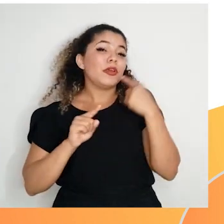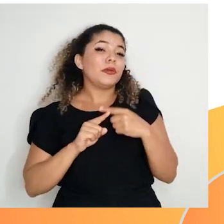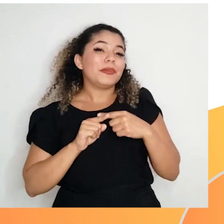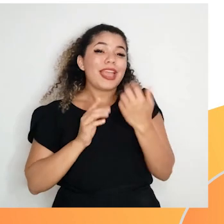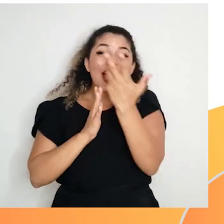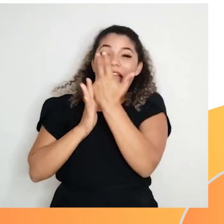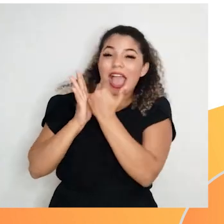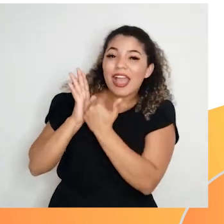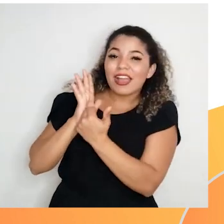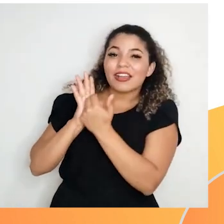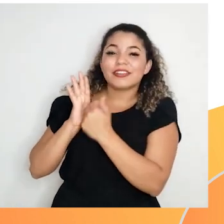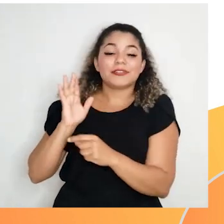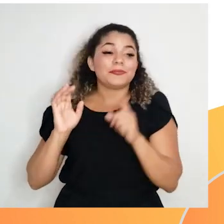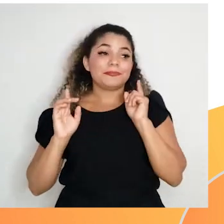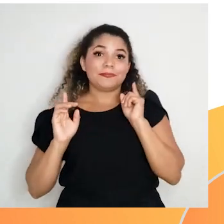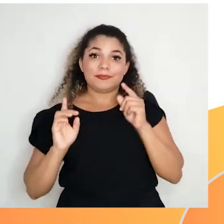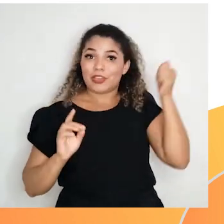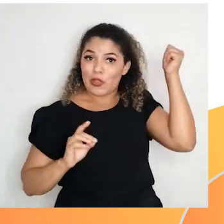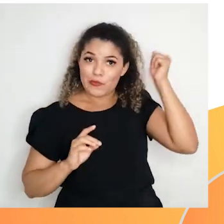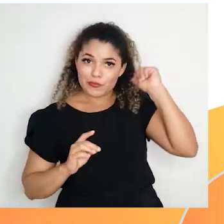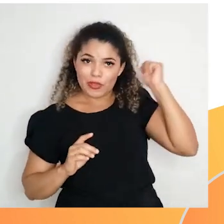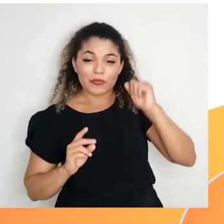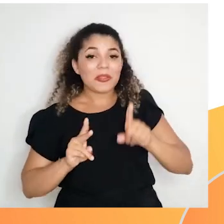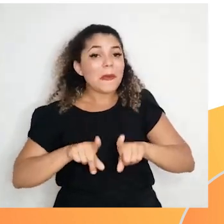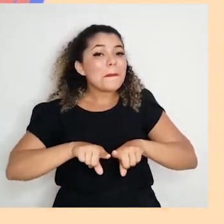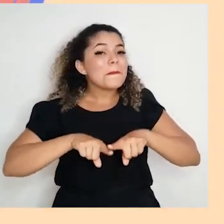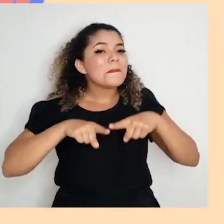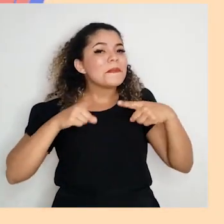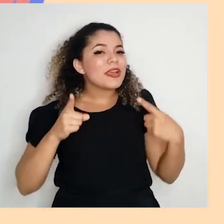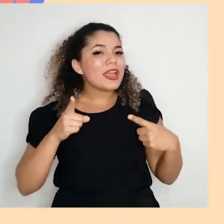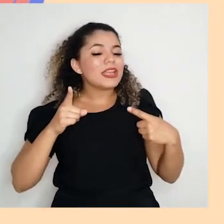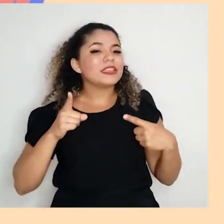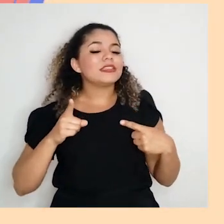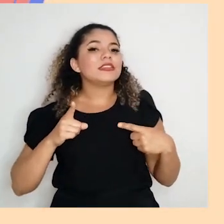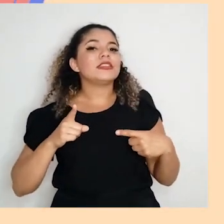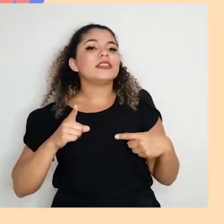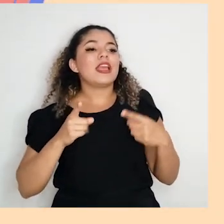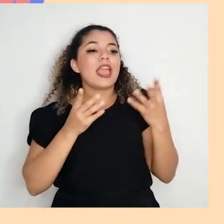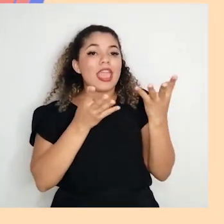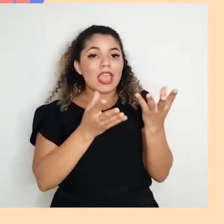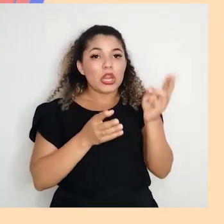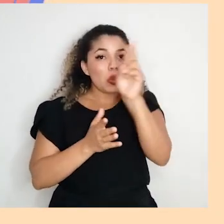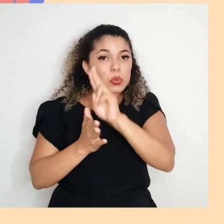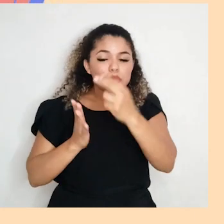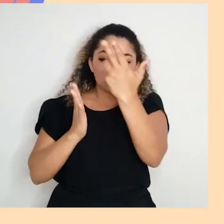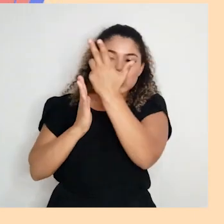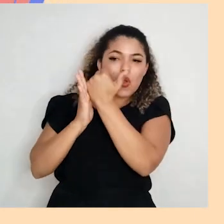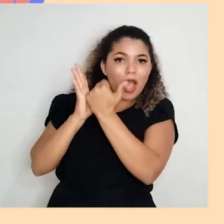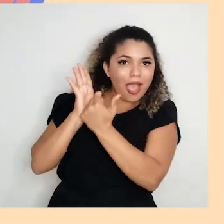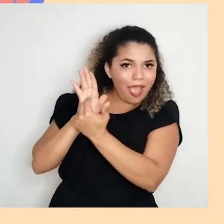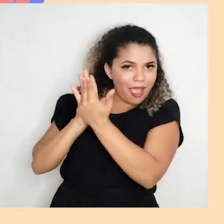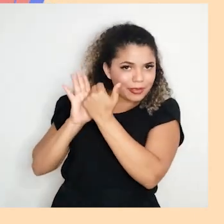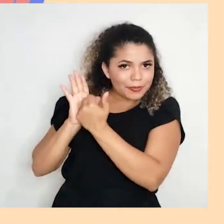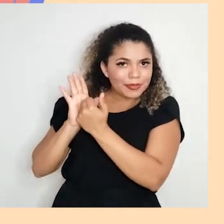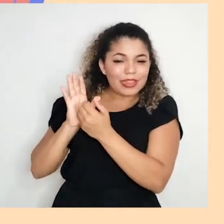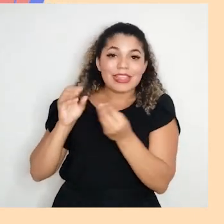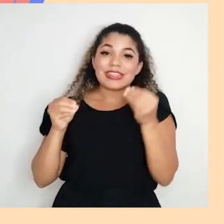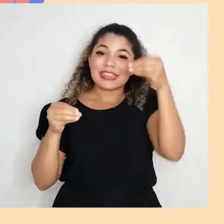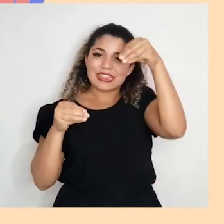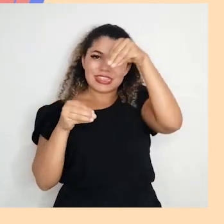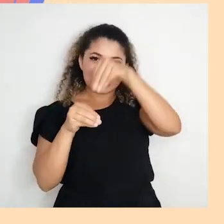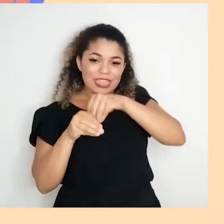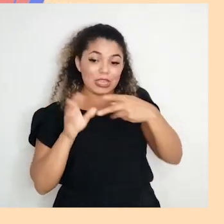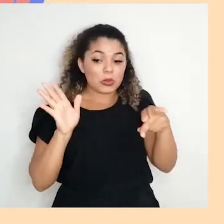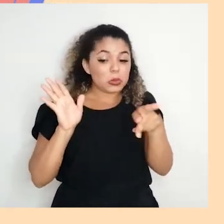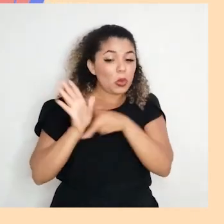texto, a imagem de Van Gogh, mas ele trouxe aquela imagem para